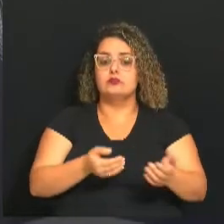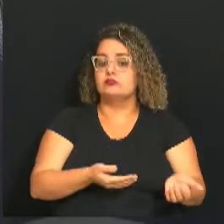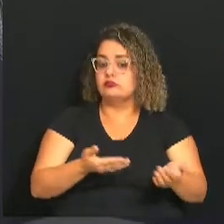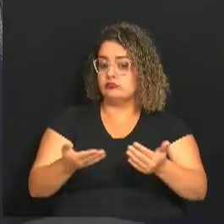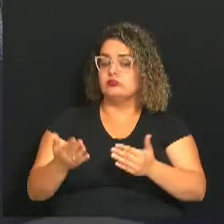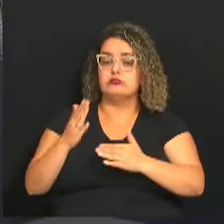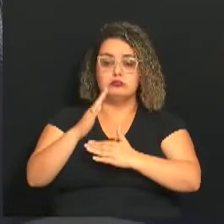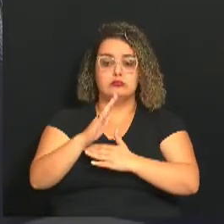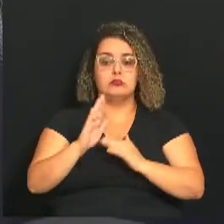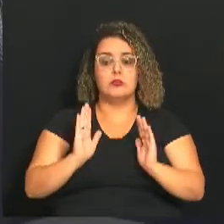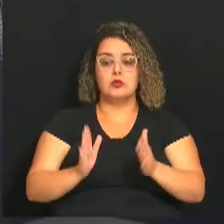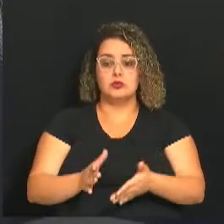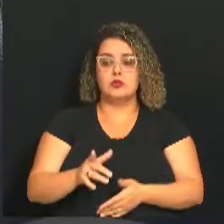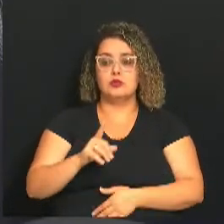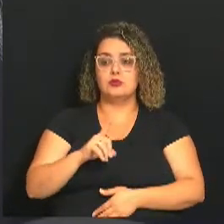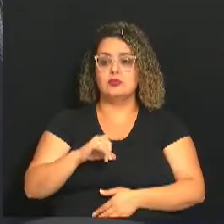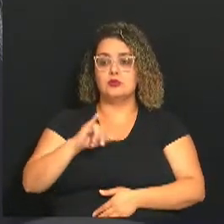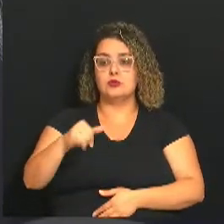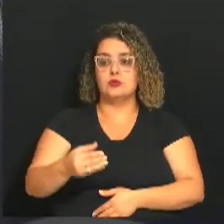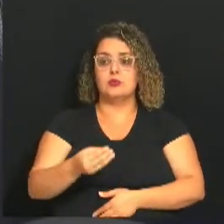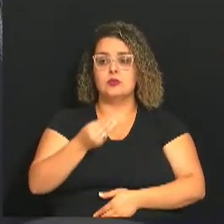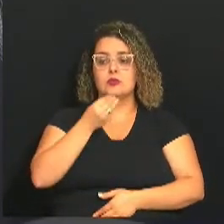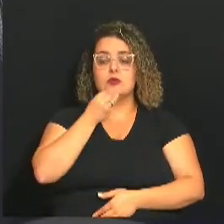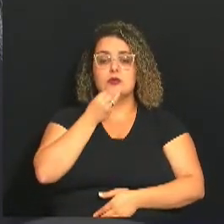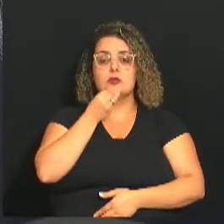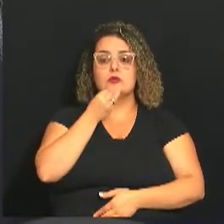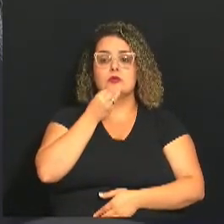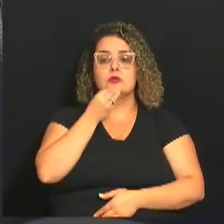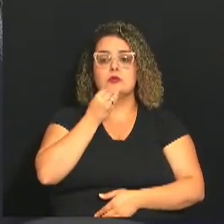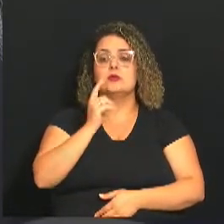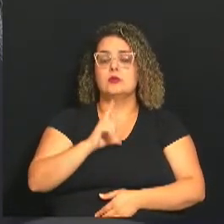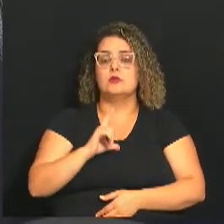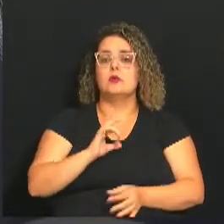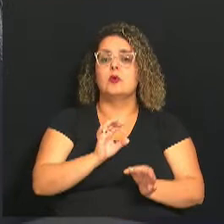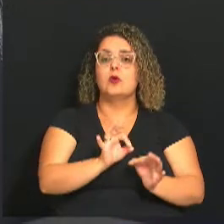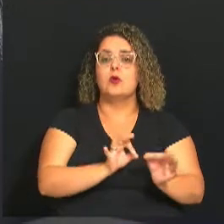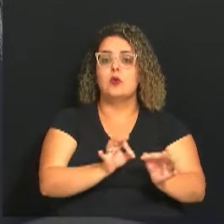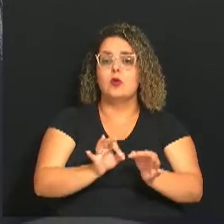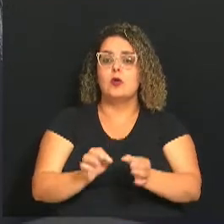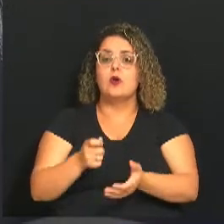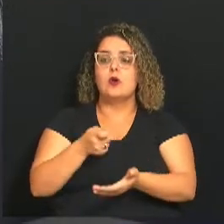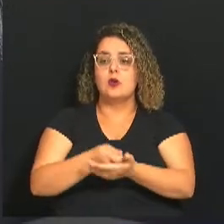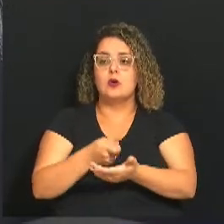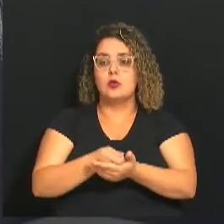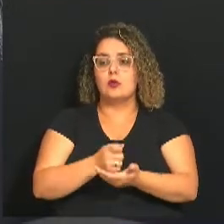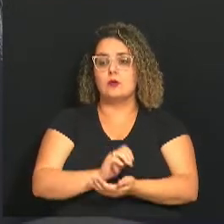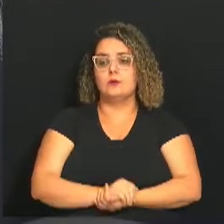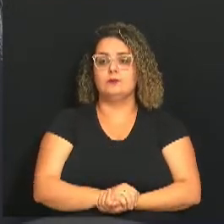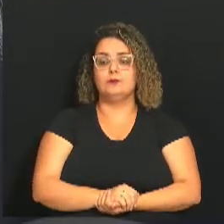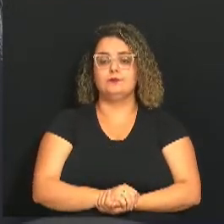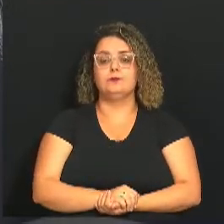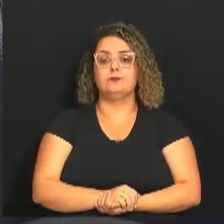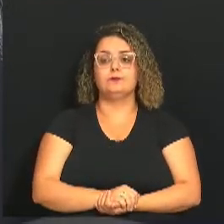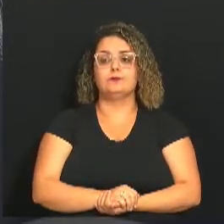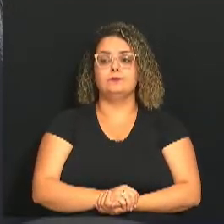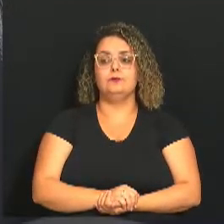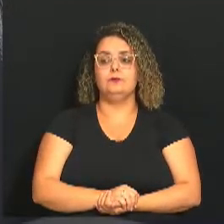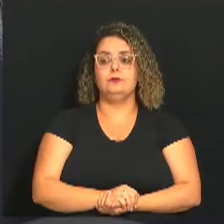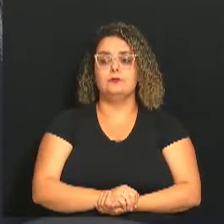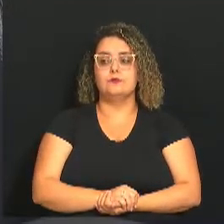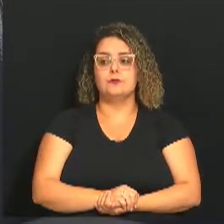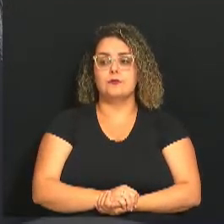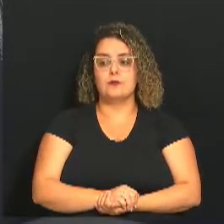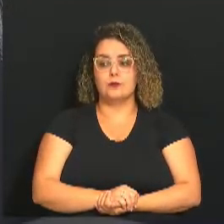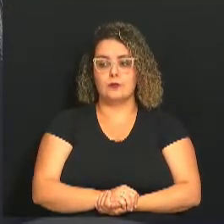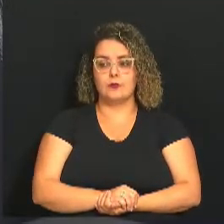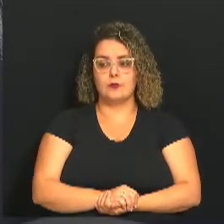já tivemos a oportunidade, temos um cronograma que está sendo cumprido e já tivemos a oportunidade